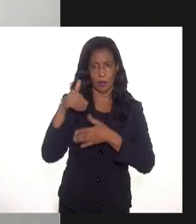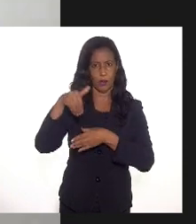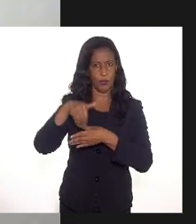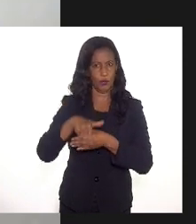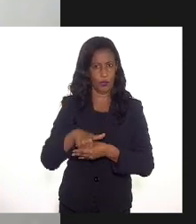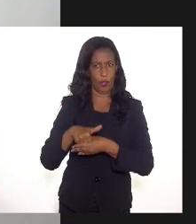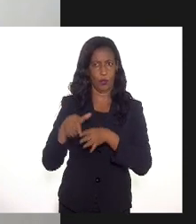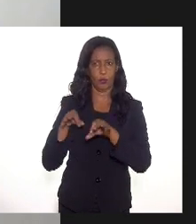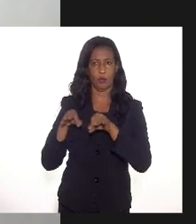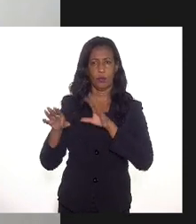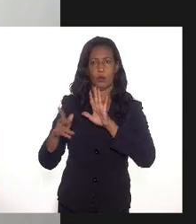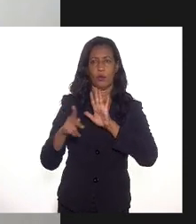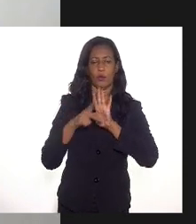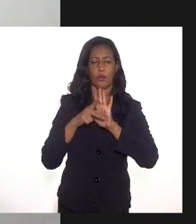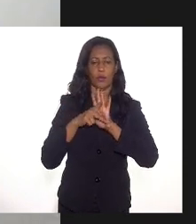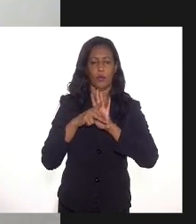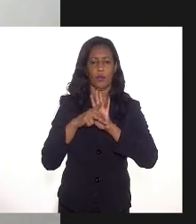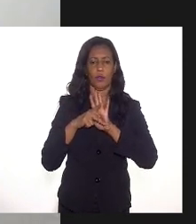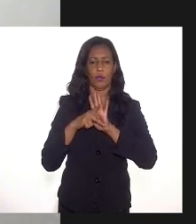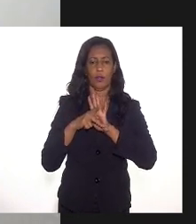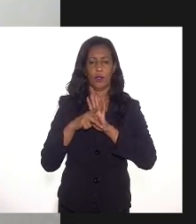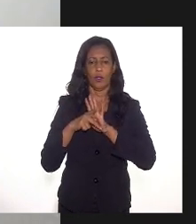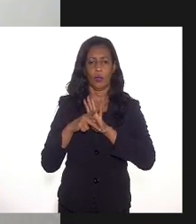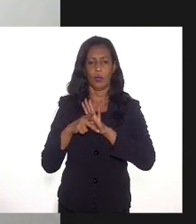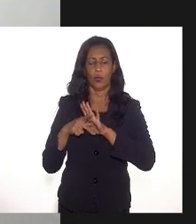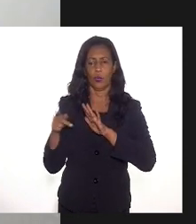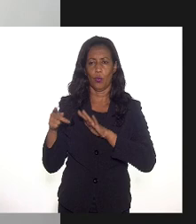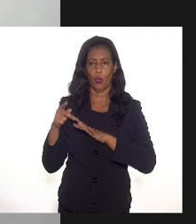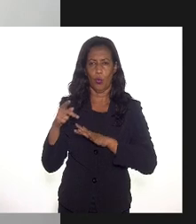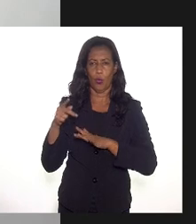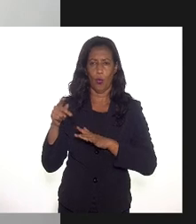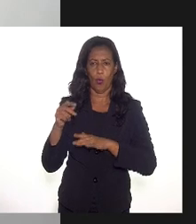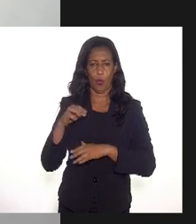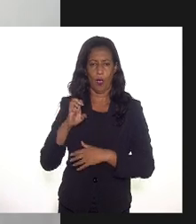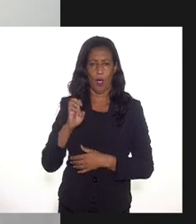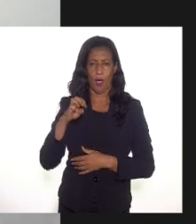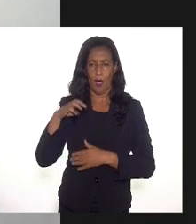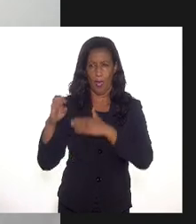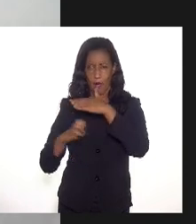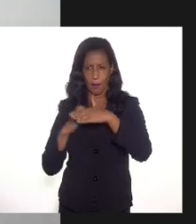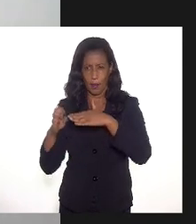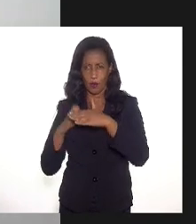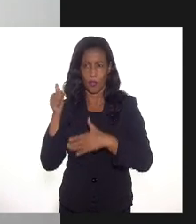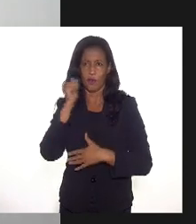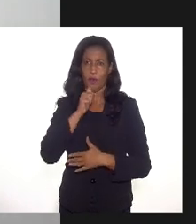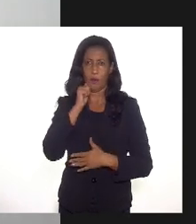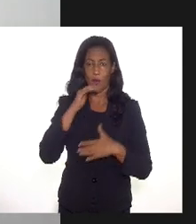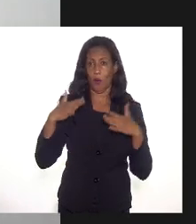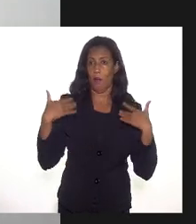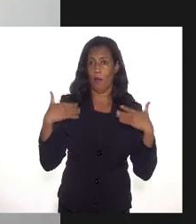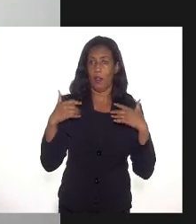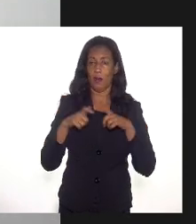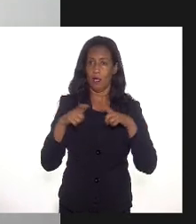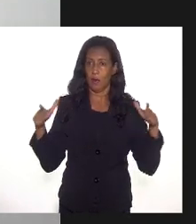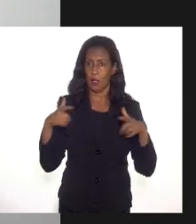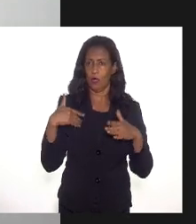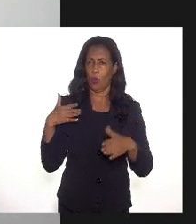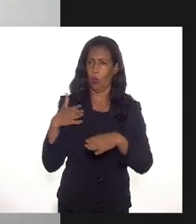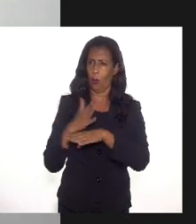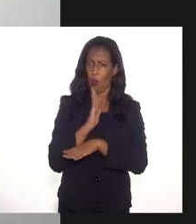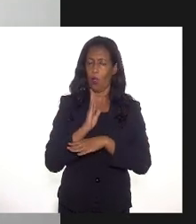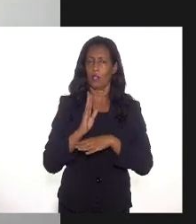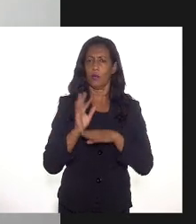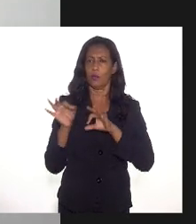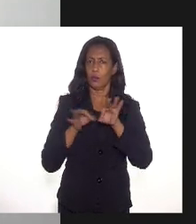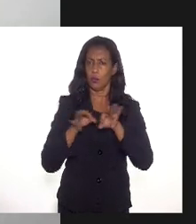do projeto de lei do empreendedorismo feminino que foi aprovado hoje. É com uma alegria muito grande da aprovação desse